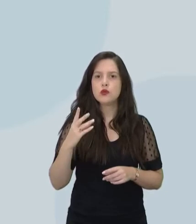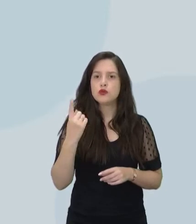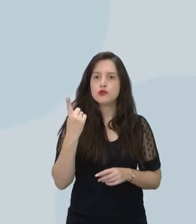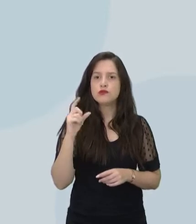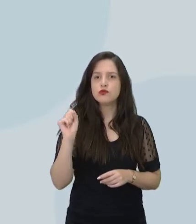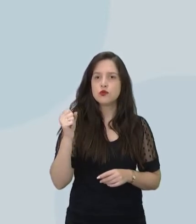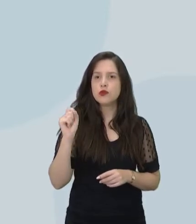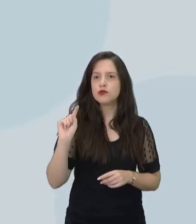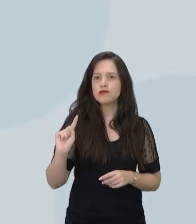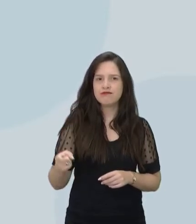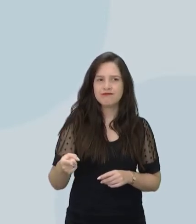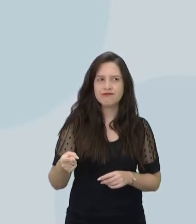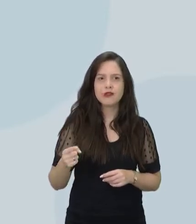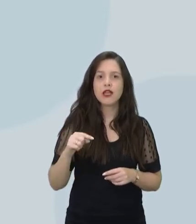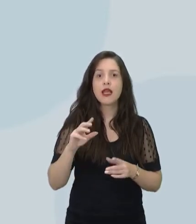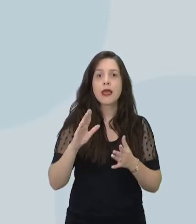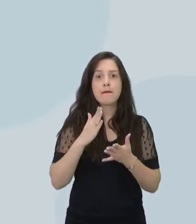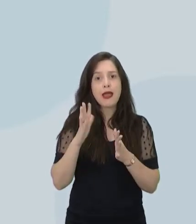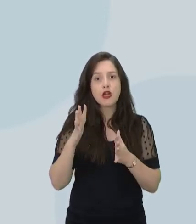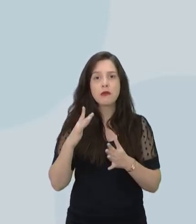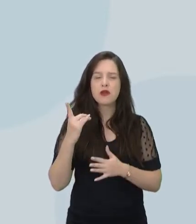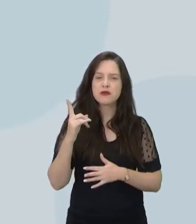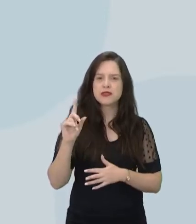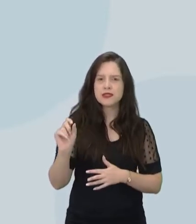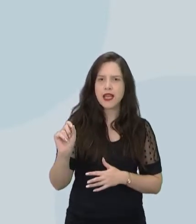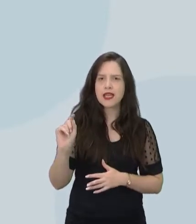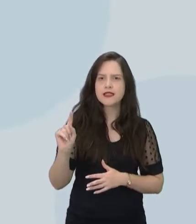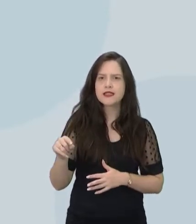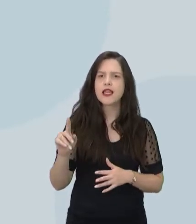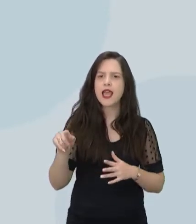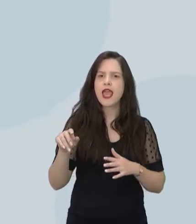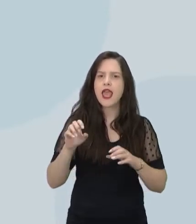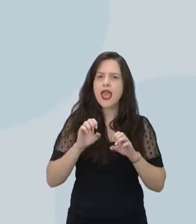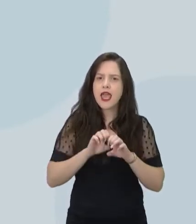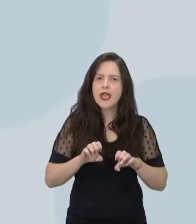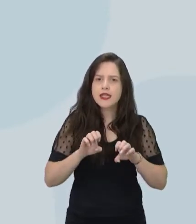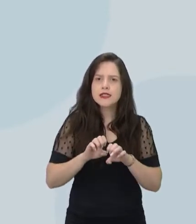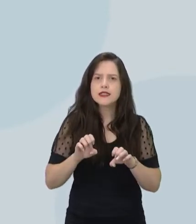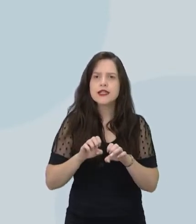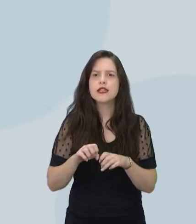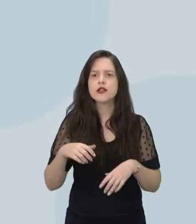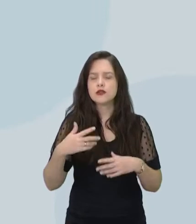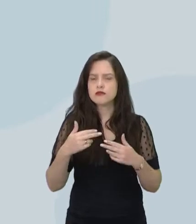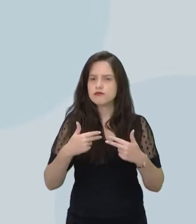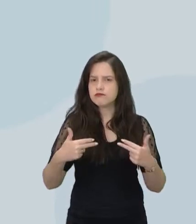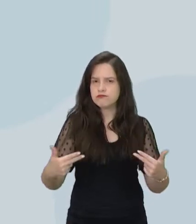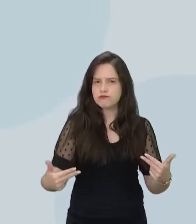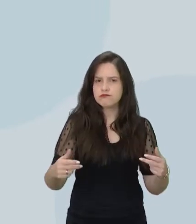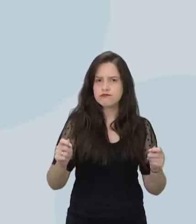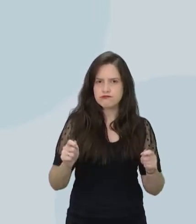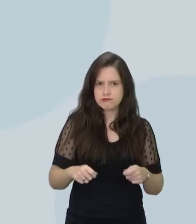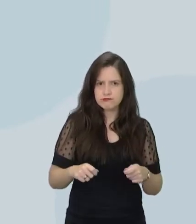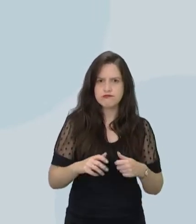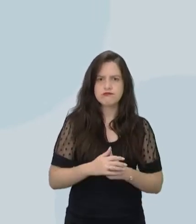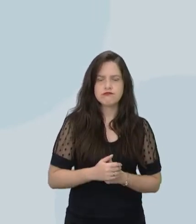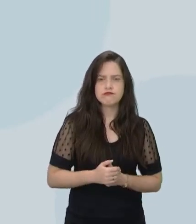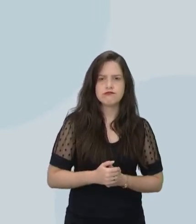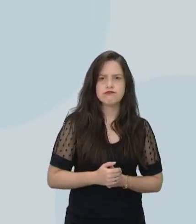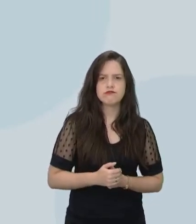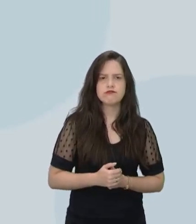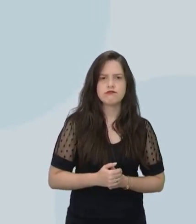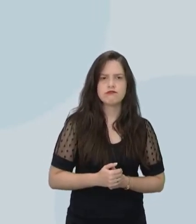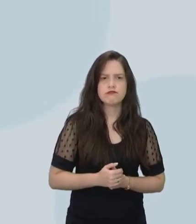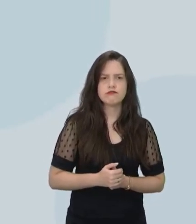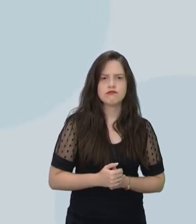toneladas, 10 mil toneladas chega a ser residencial, ou seja, domiciliar, da onde a gente mora e tudo mais. E olha só